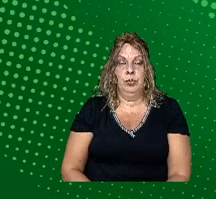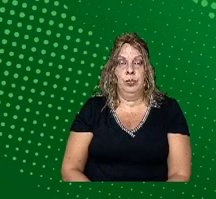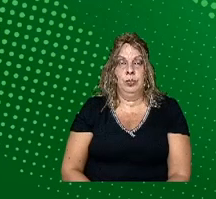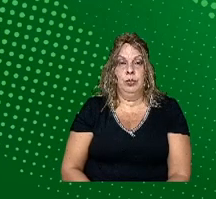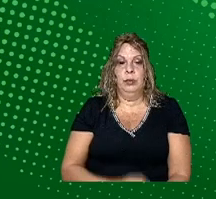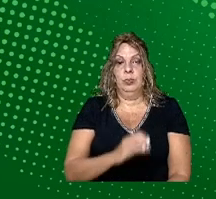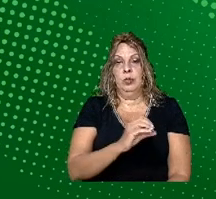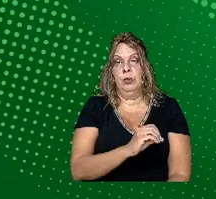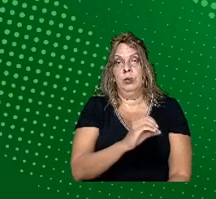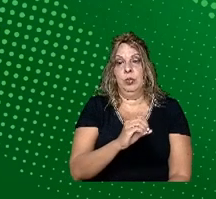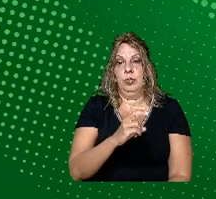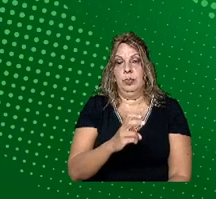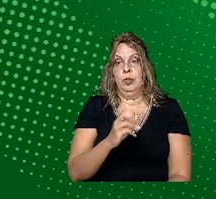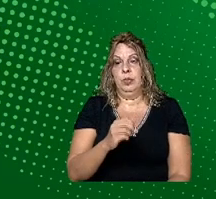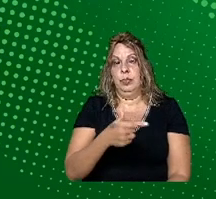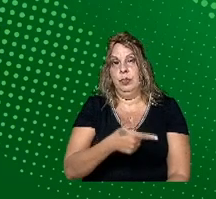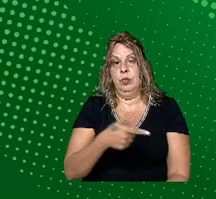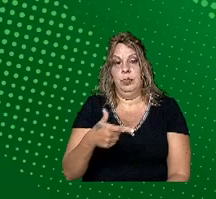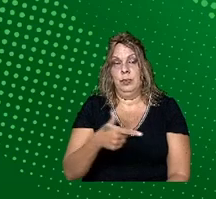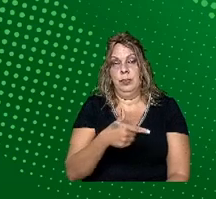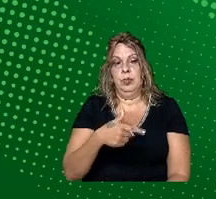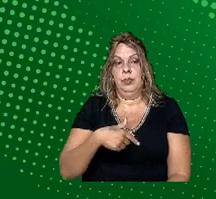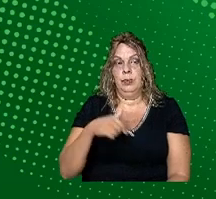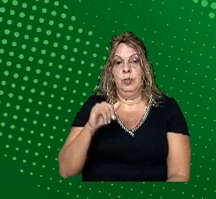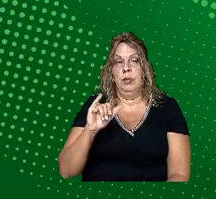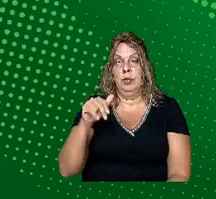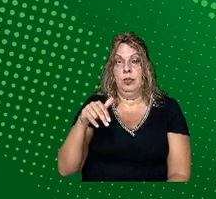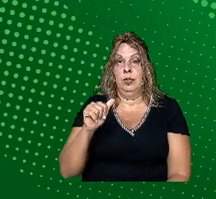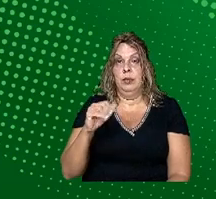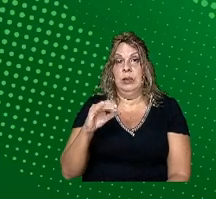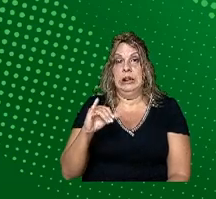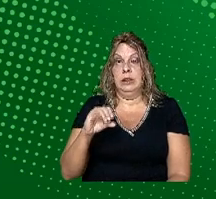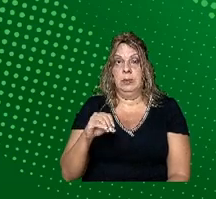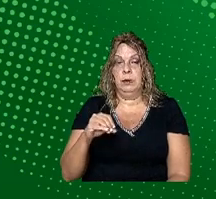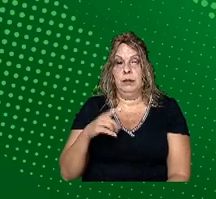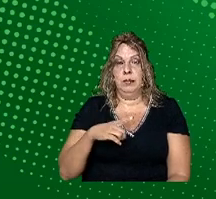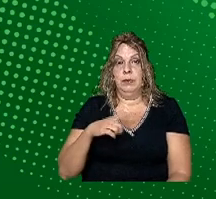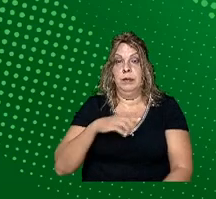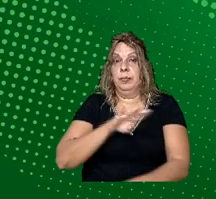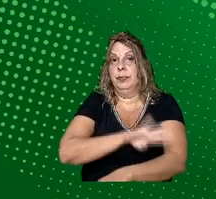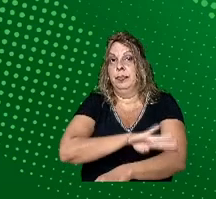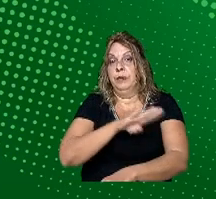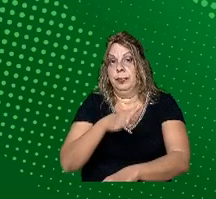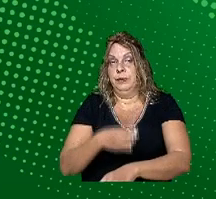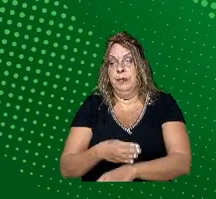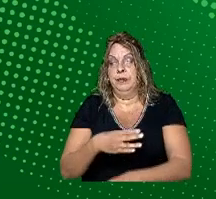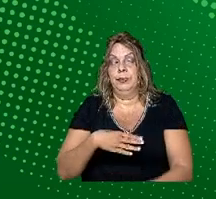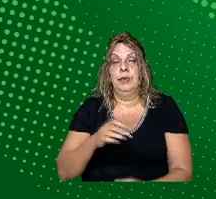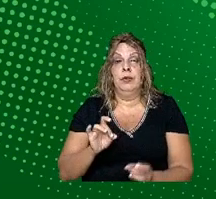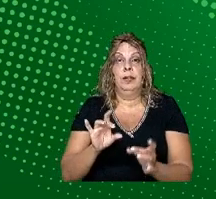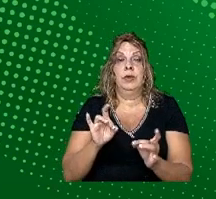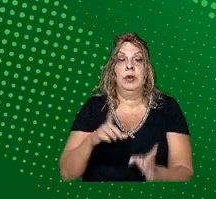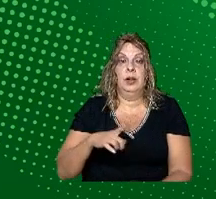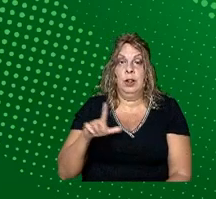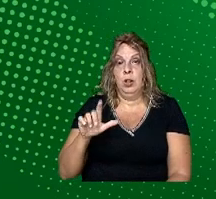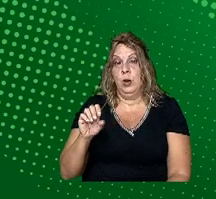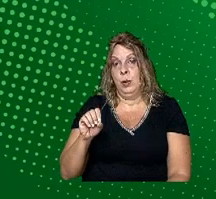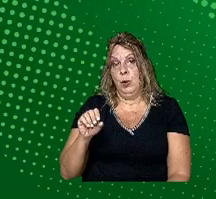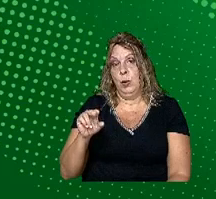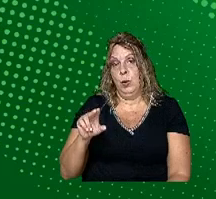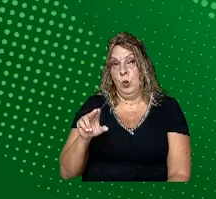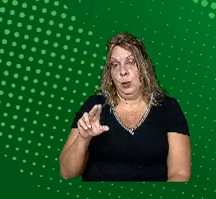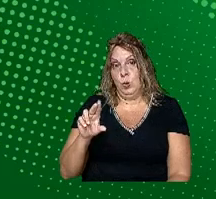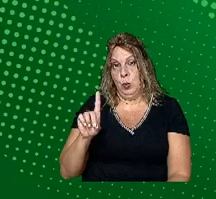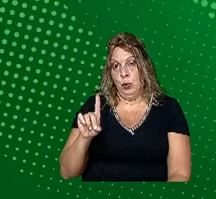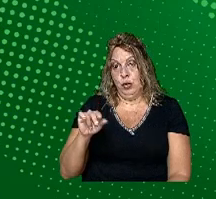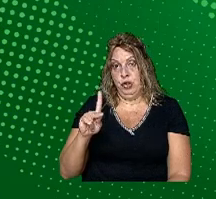lado de cá, 005022, Inácio da Silva, de Propriá. Lurdinha, foi a Pé Quente, lá mesmo da Regional